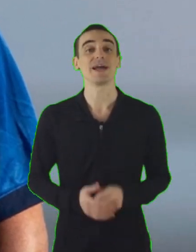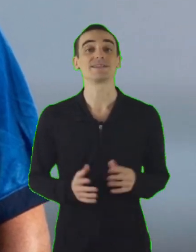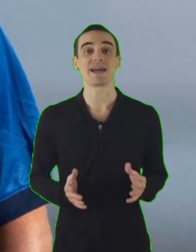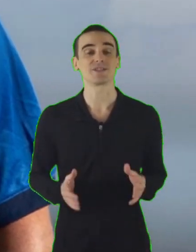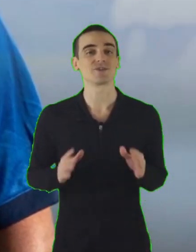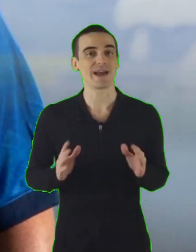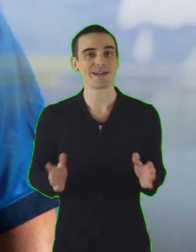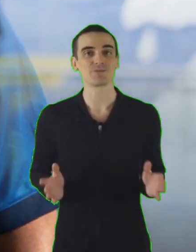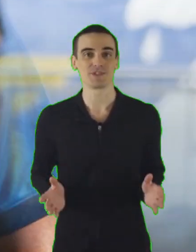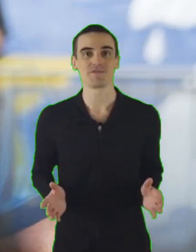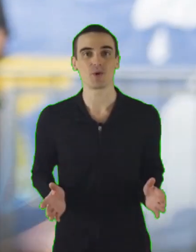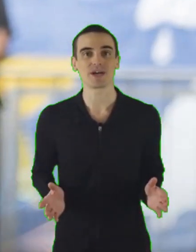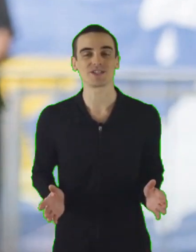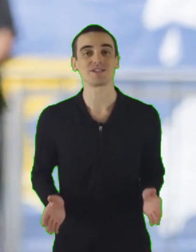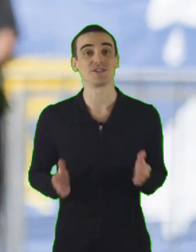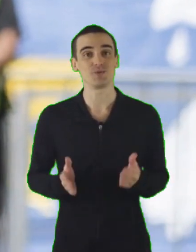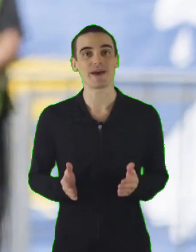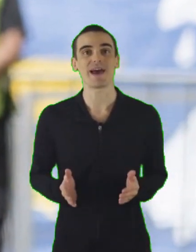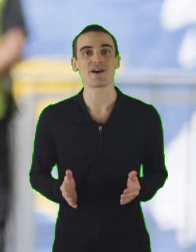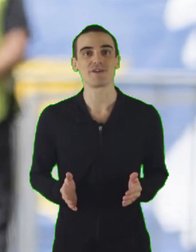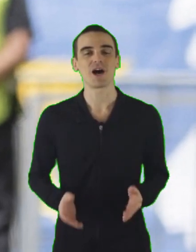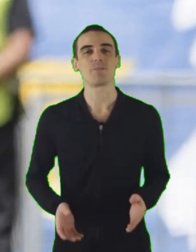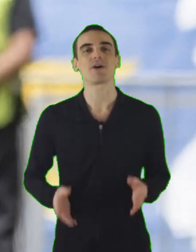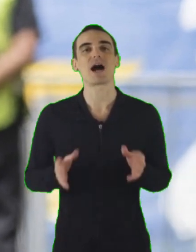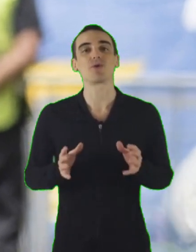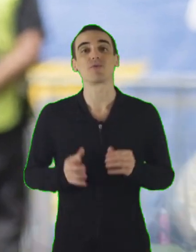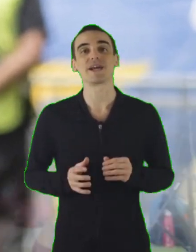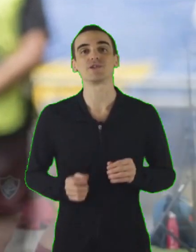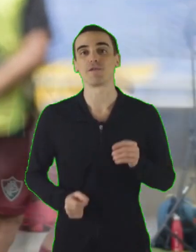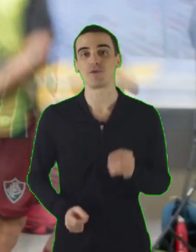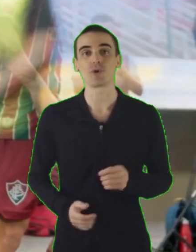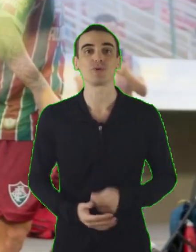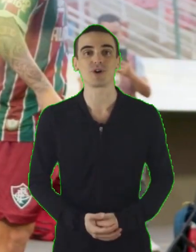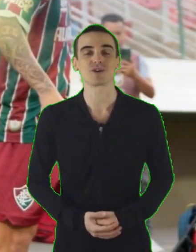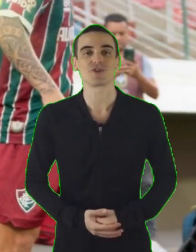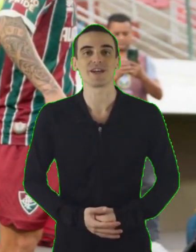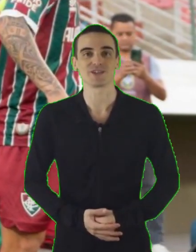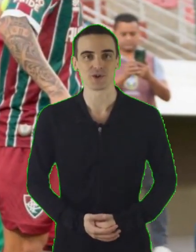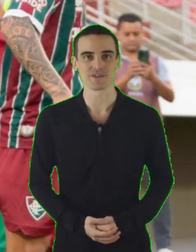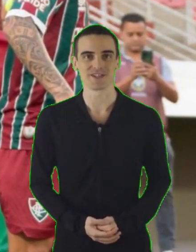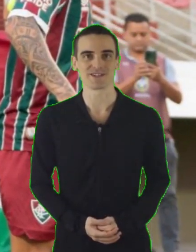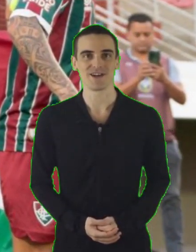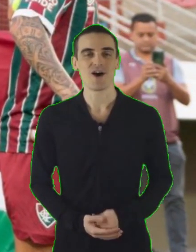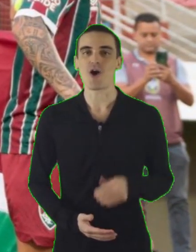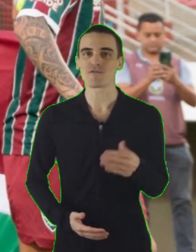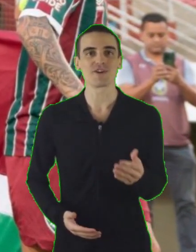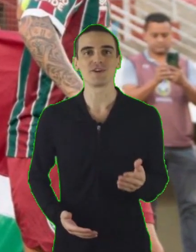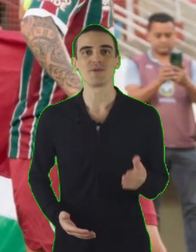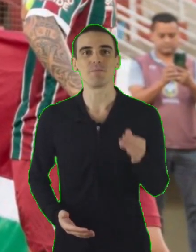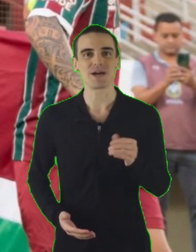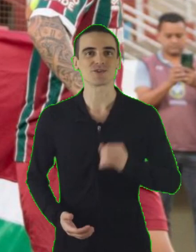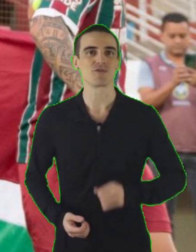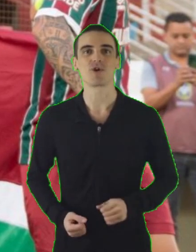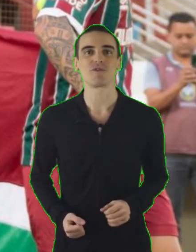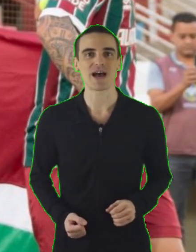Venâncio e confirmada pelo GE. O Água Santa aceitou receber menos que o valor de R$ 650 mil previsto na preferência de compra para